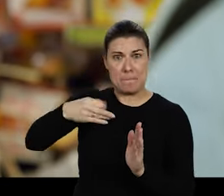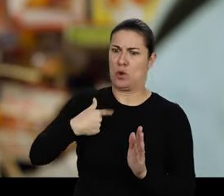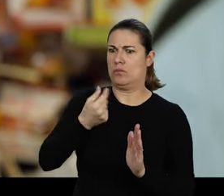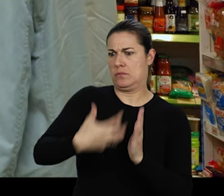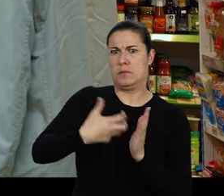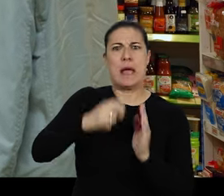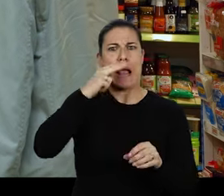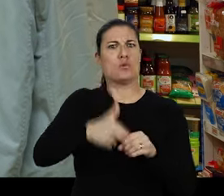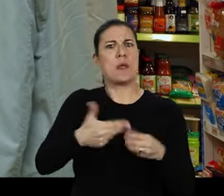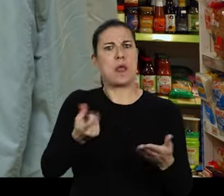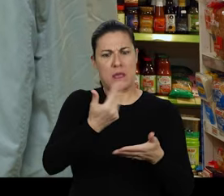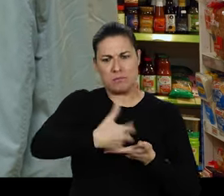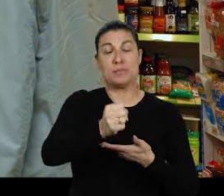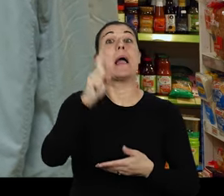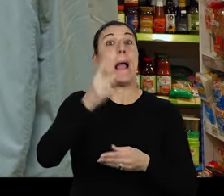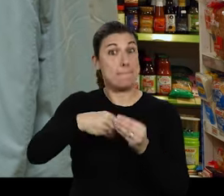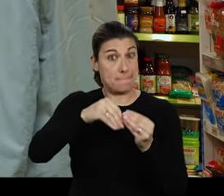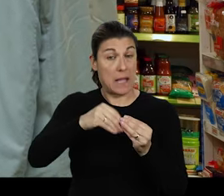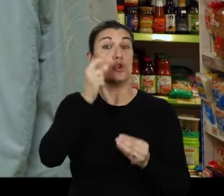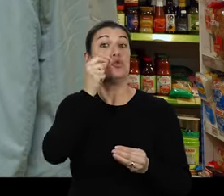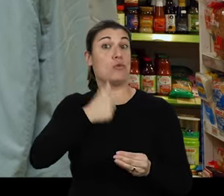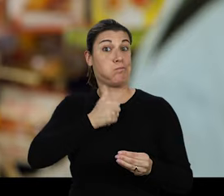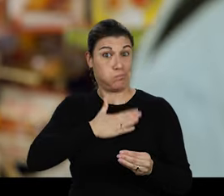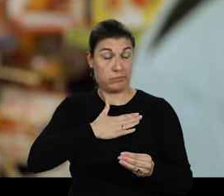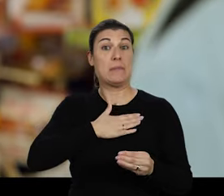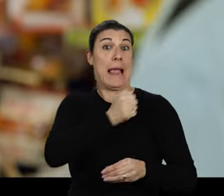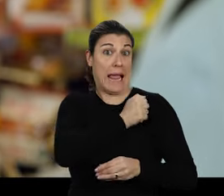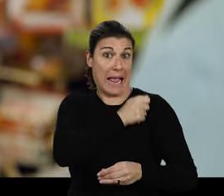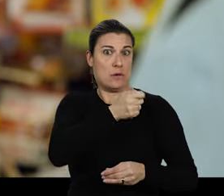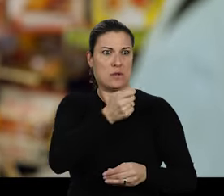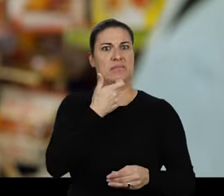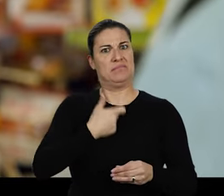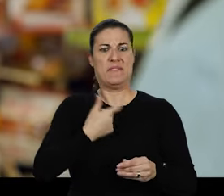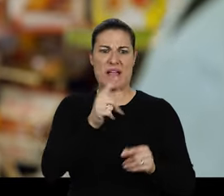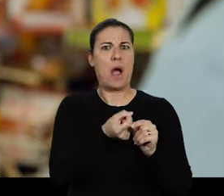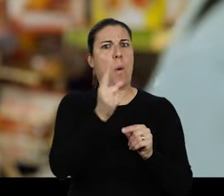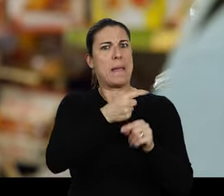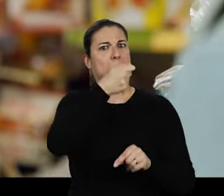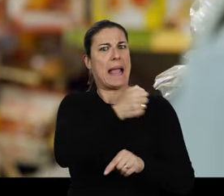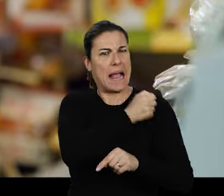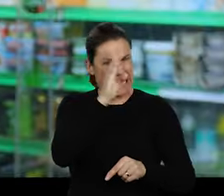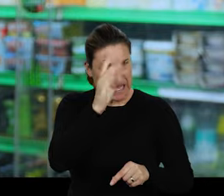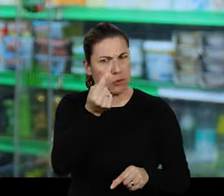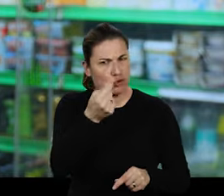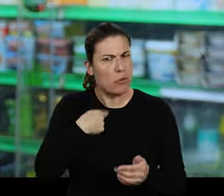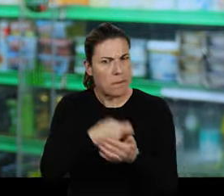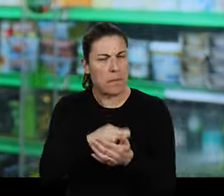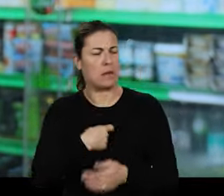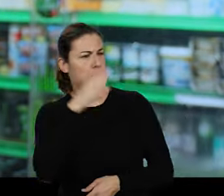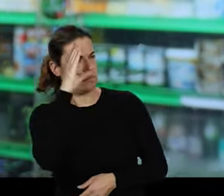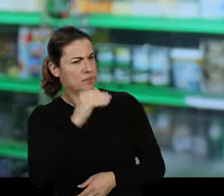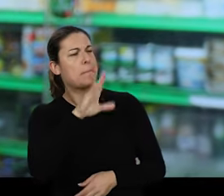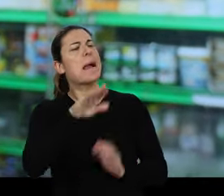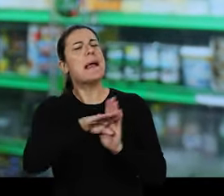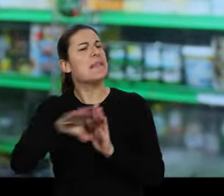todo para a gasolina. E digo-lhe mais, recebi uma carta do senhorio, hoje, a dizer que me ia aumentar a renda. Sabe quanto é que eu vou pagar? Não. Mas também